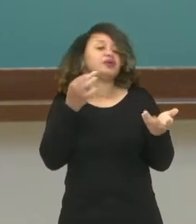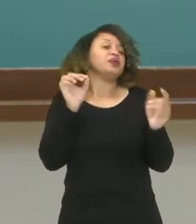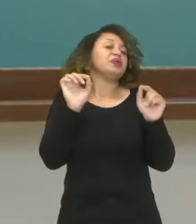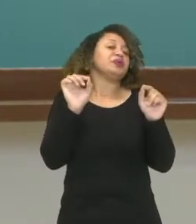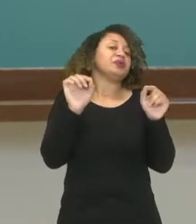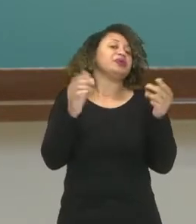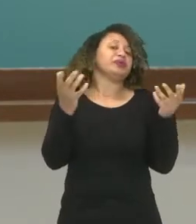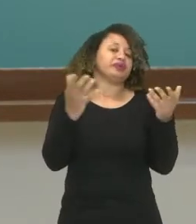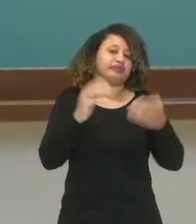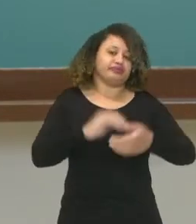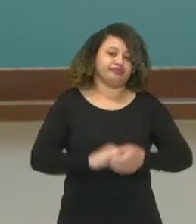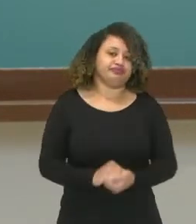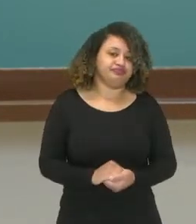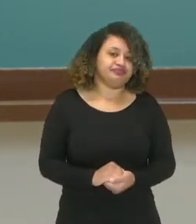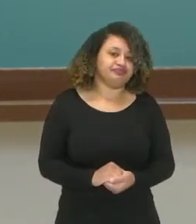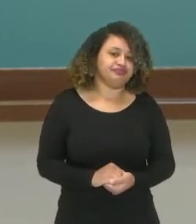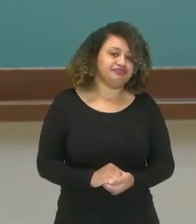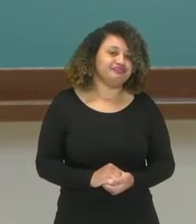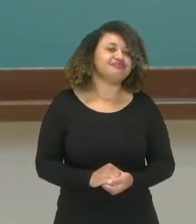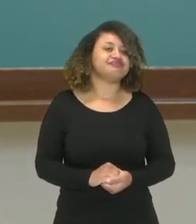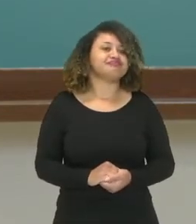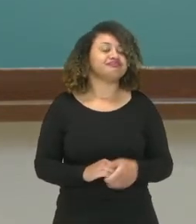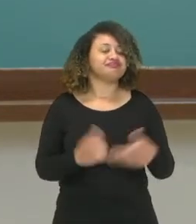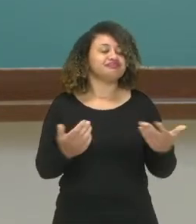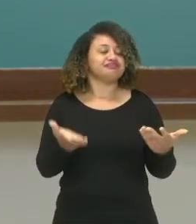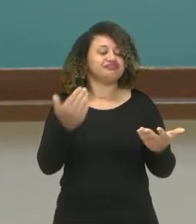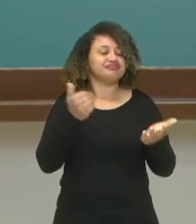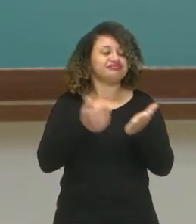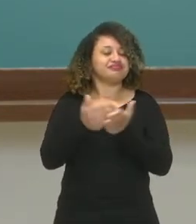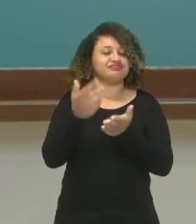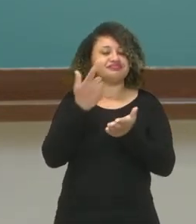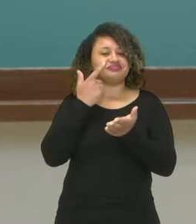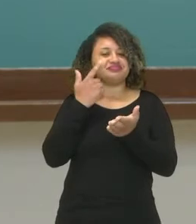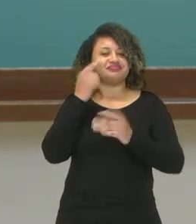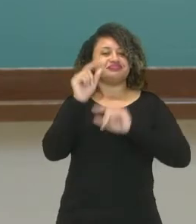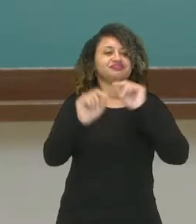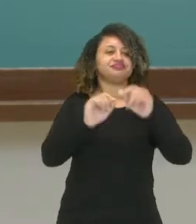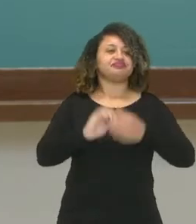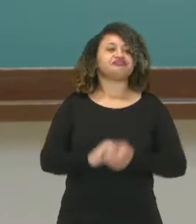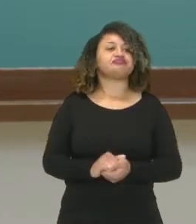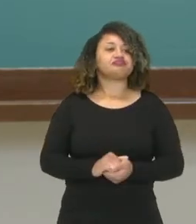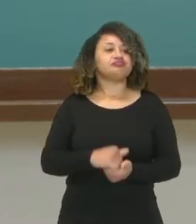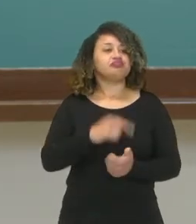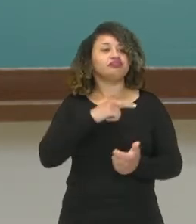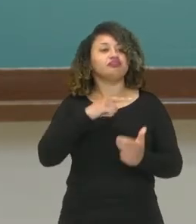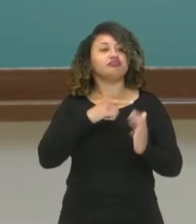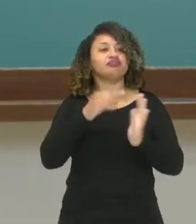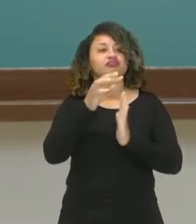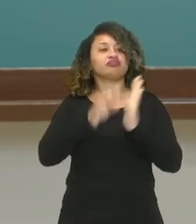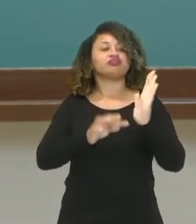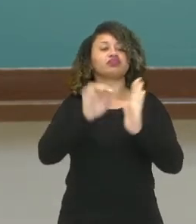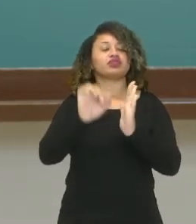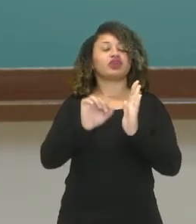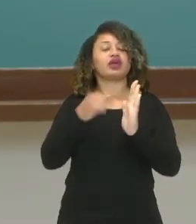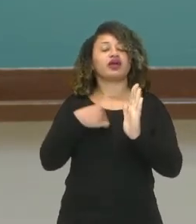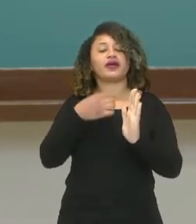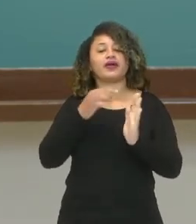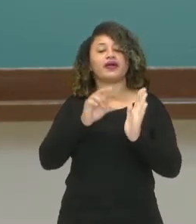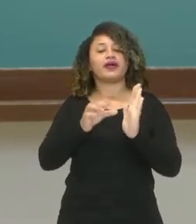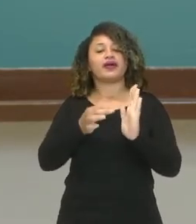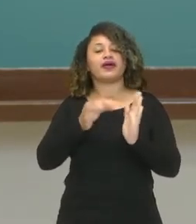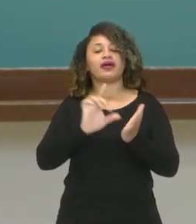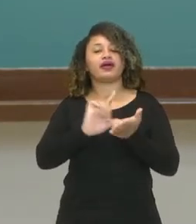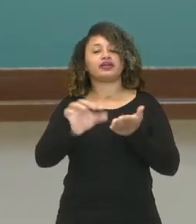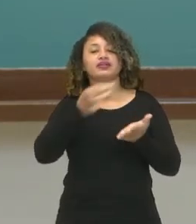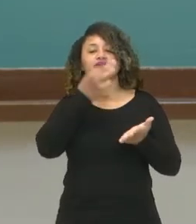opinião? Aham, vamos lá então com o texto, né? Artigo de opinião intitulado